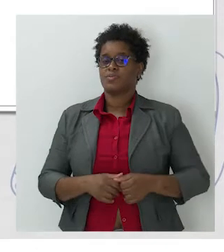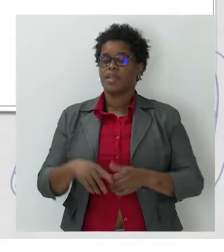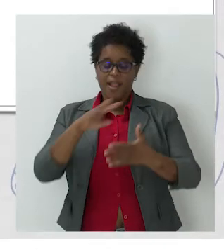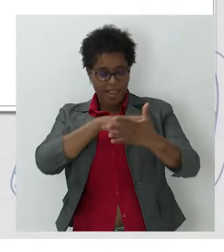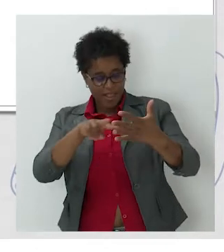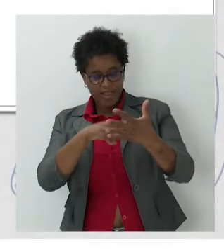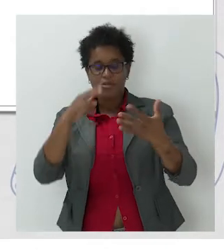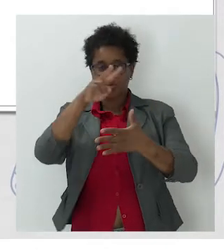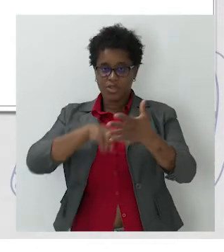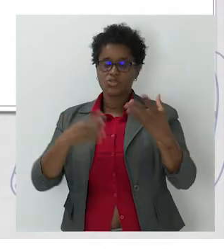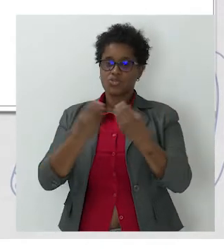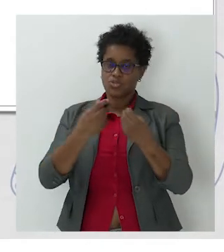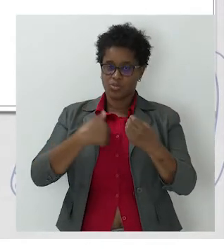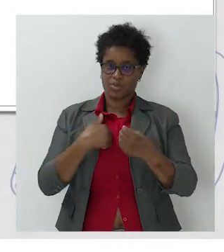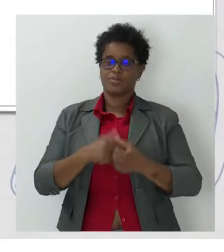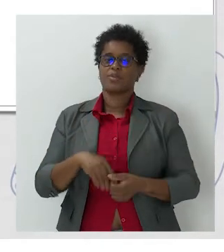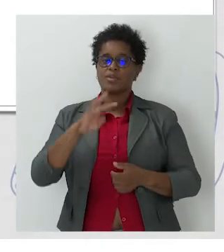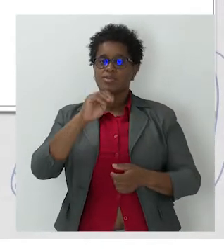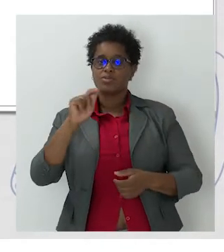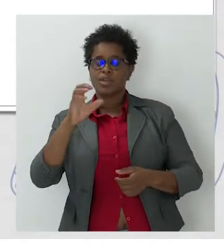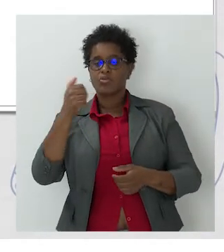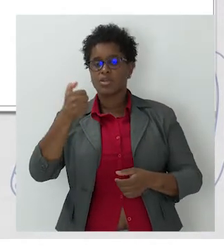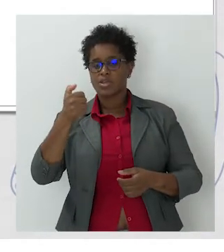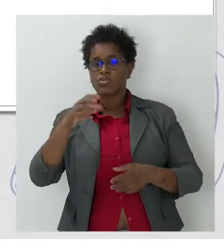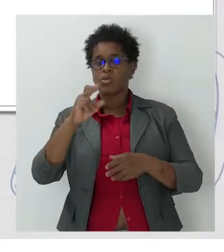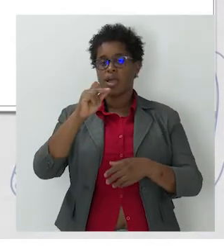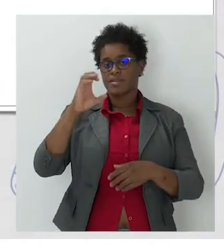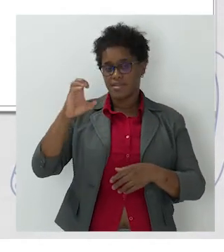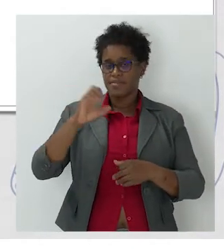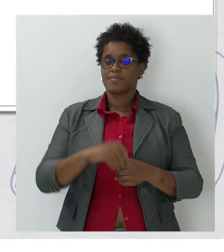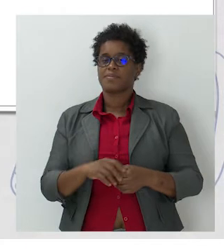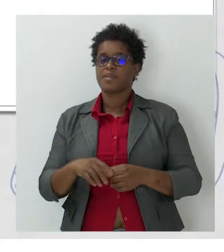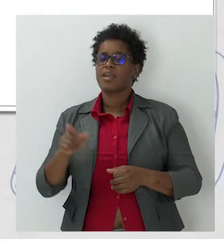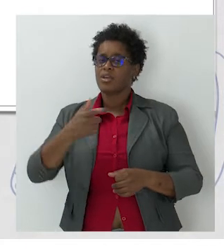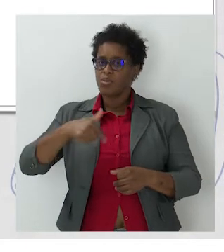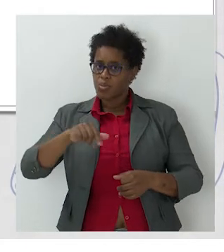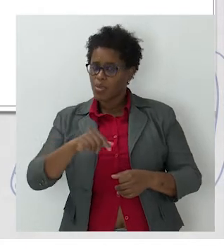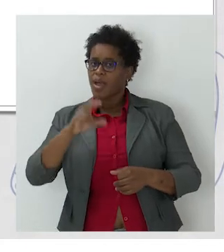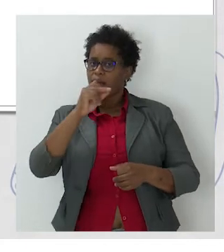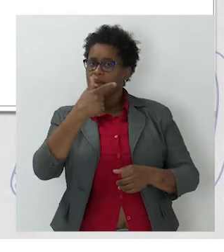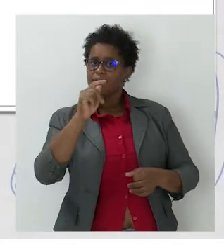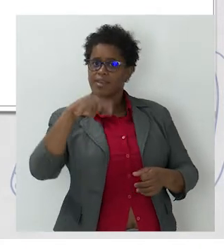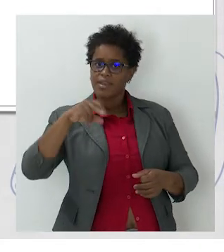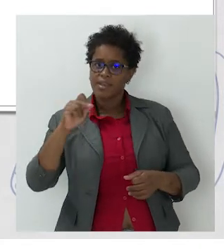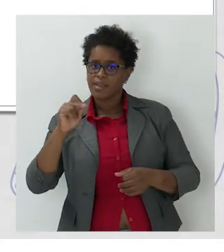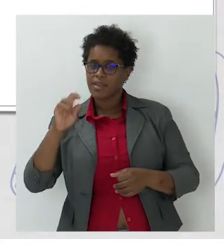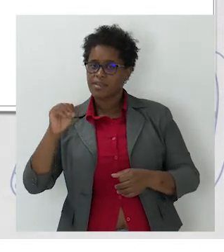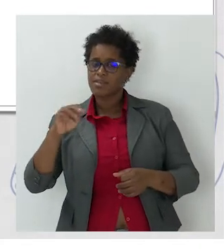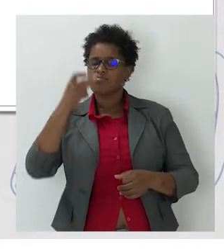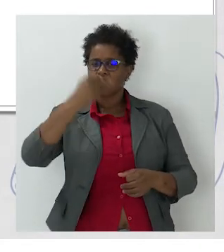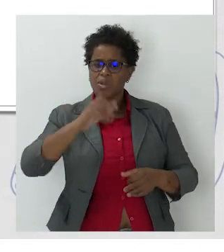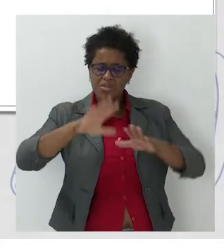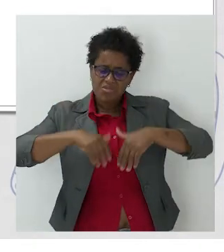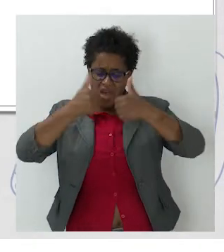o texto. No século V a.C., Atenas tornou-se a